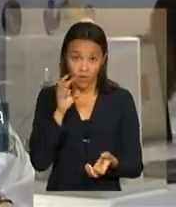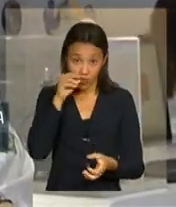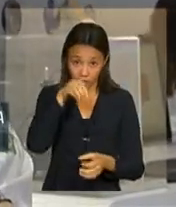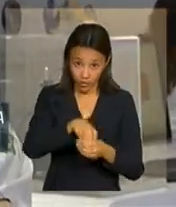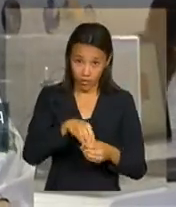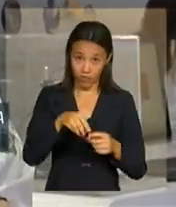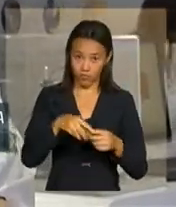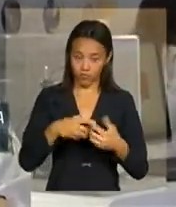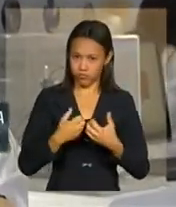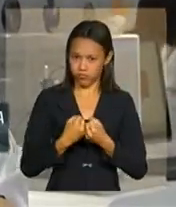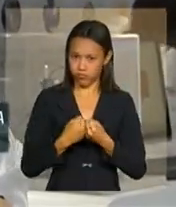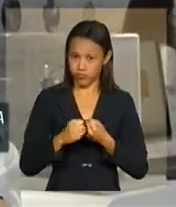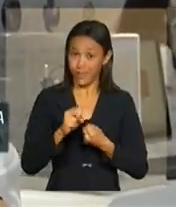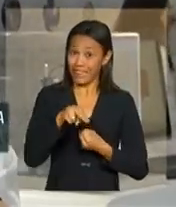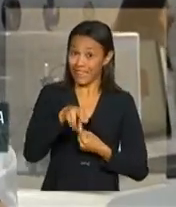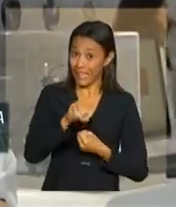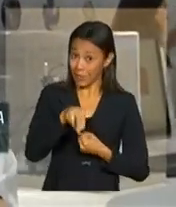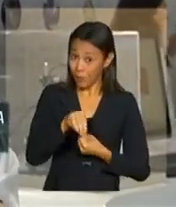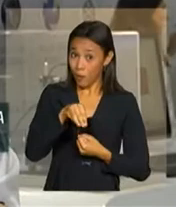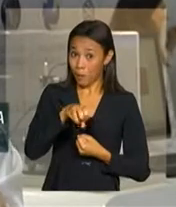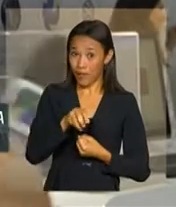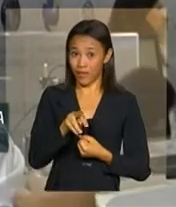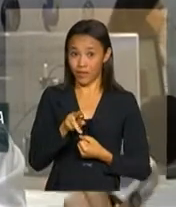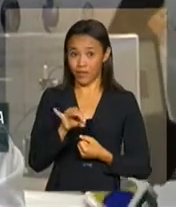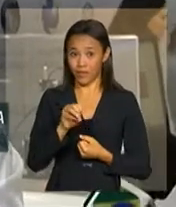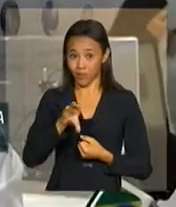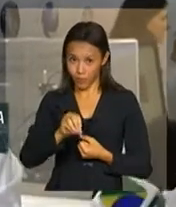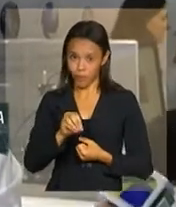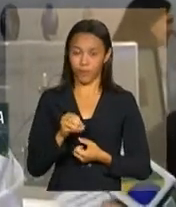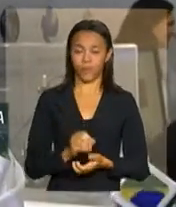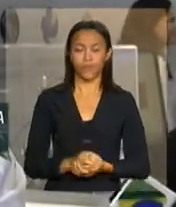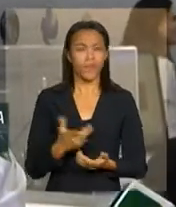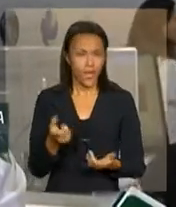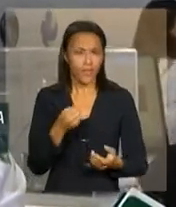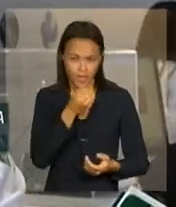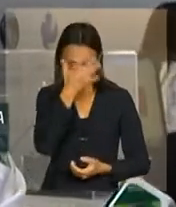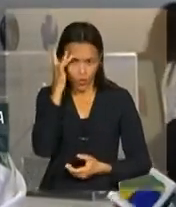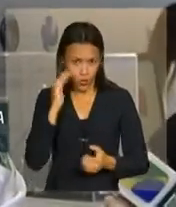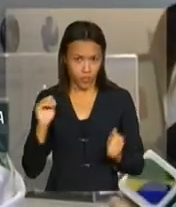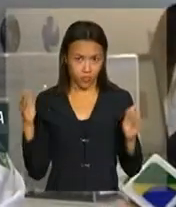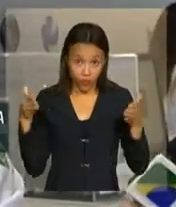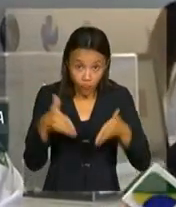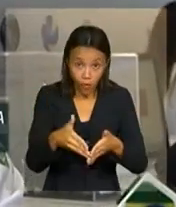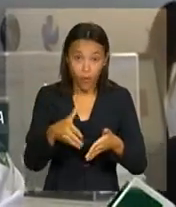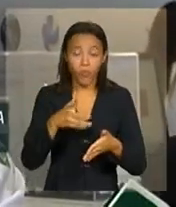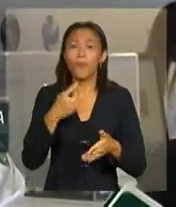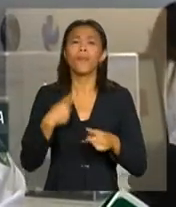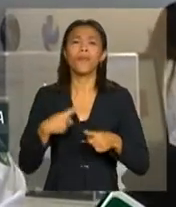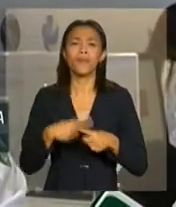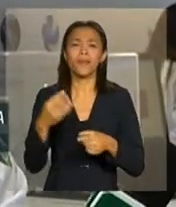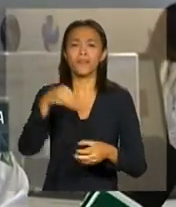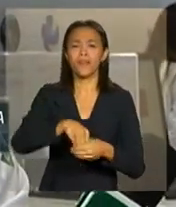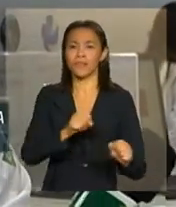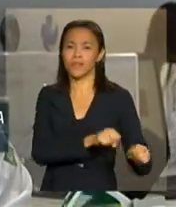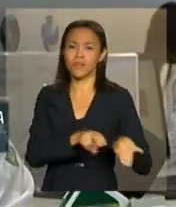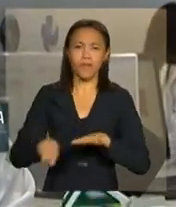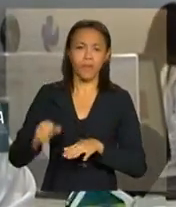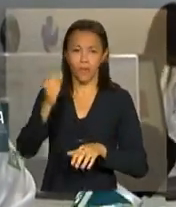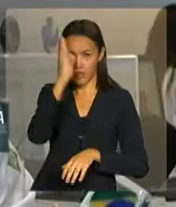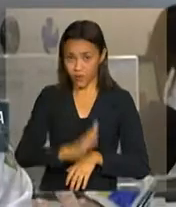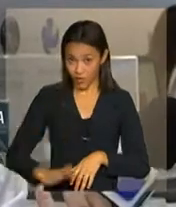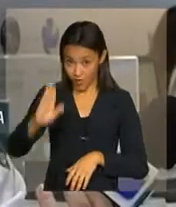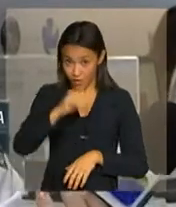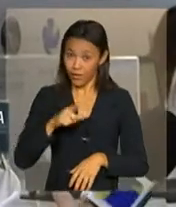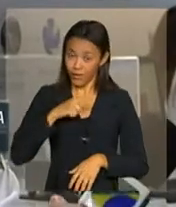nesse tamanho nanométrico. A iniciativa tem um público específico, mas por que trazer aqui para a Semana Nacional de Ciência e Tecnologia, onde a